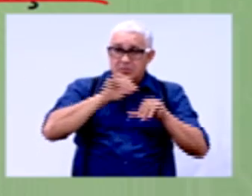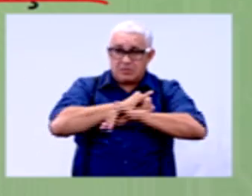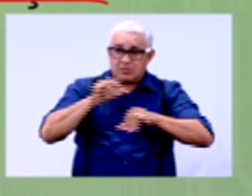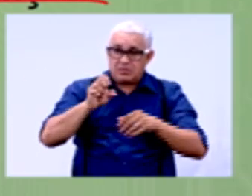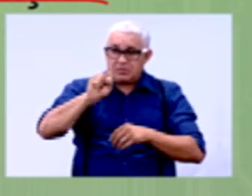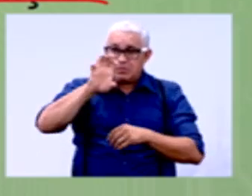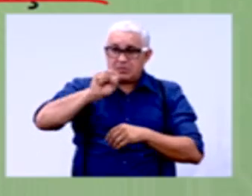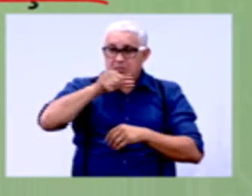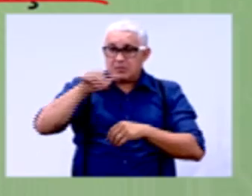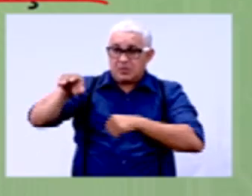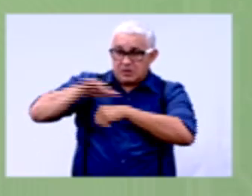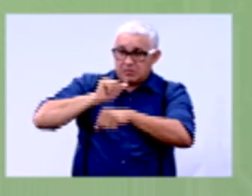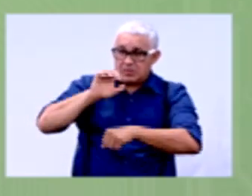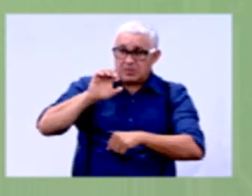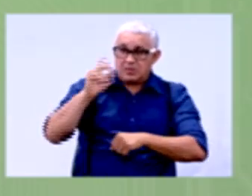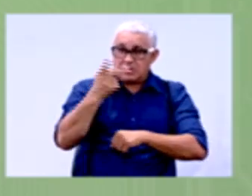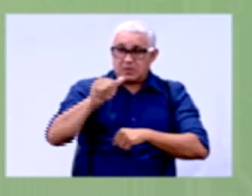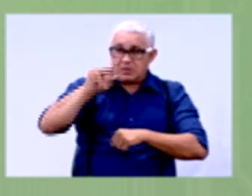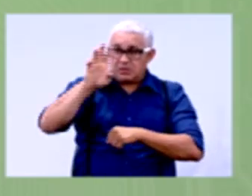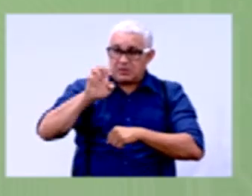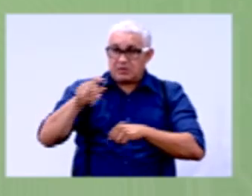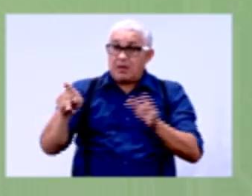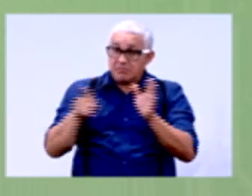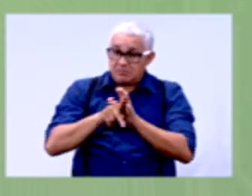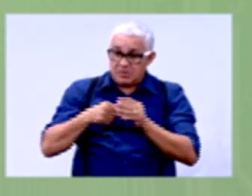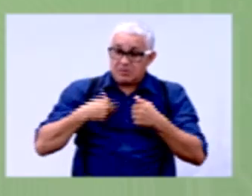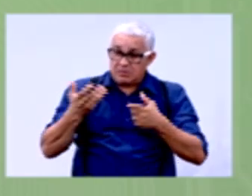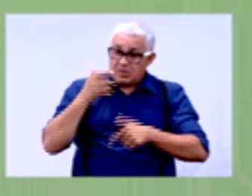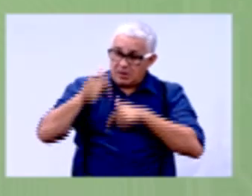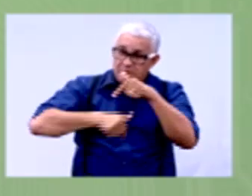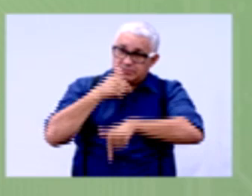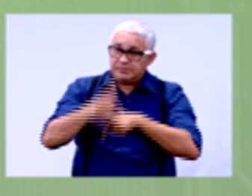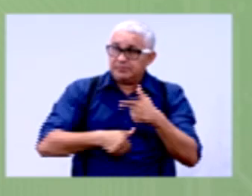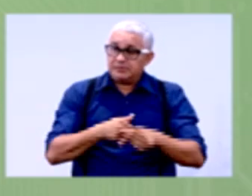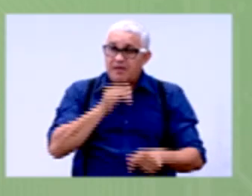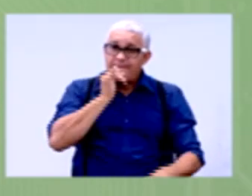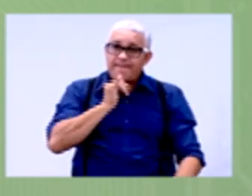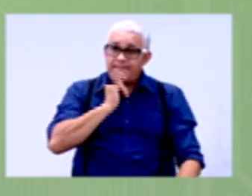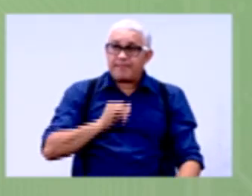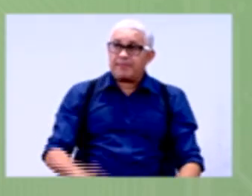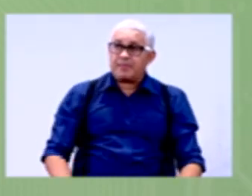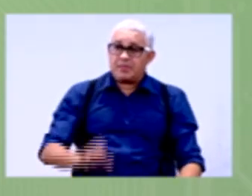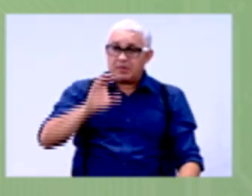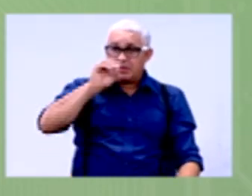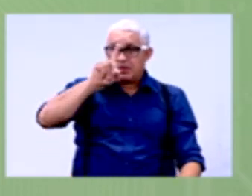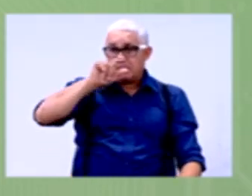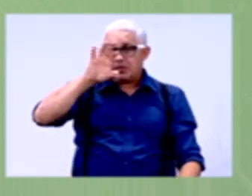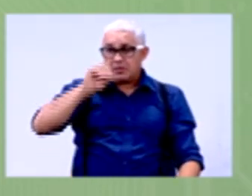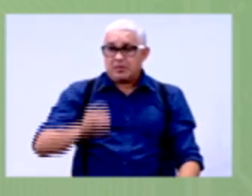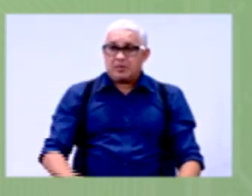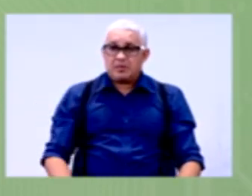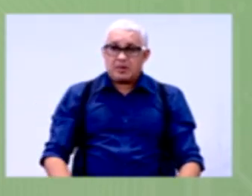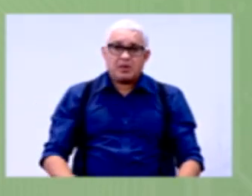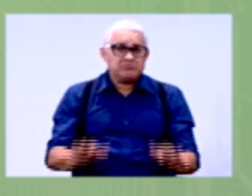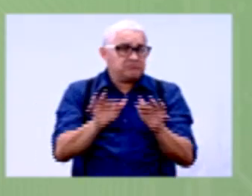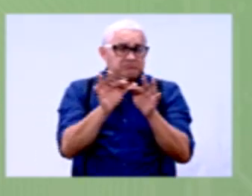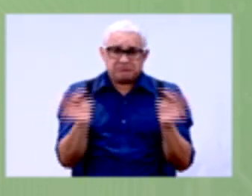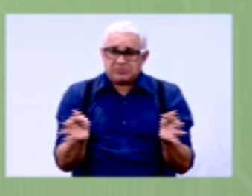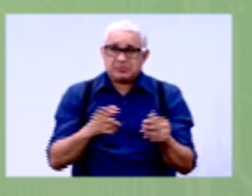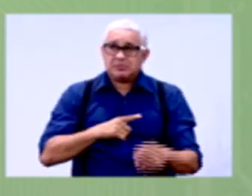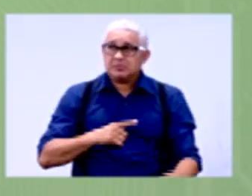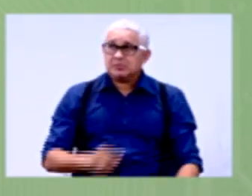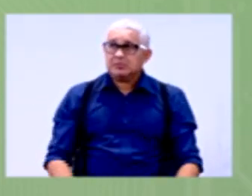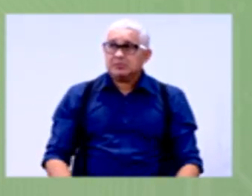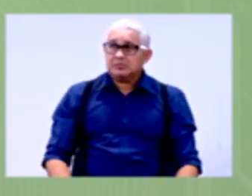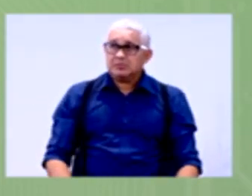a gente chama a chave específica que queremos trabalhar. No exemplo aqui do código, um exemplo bem simples, né? Nós